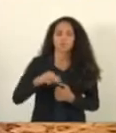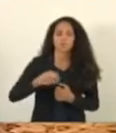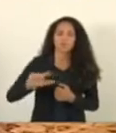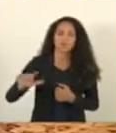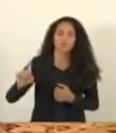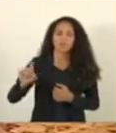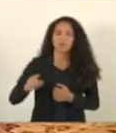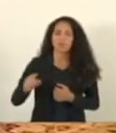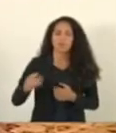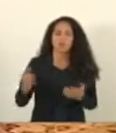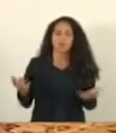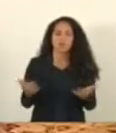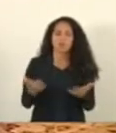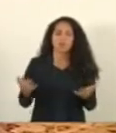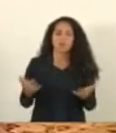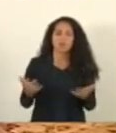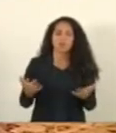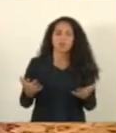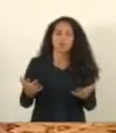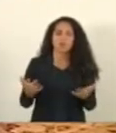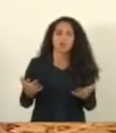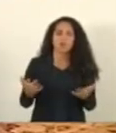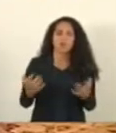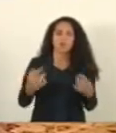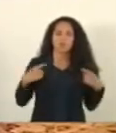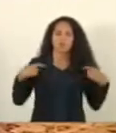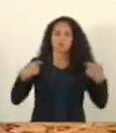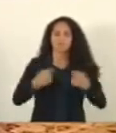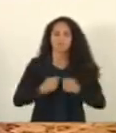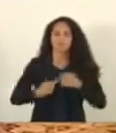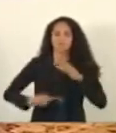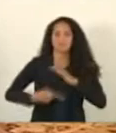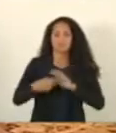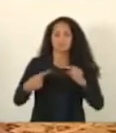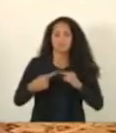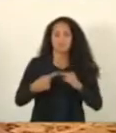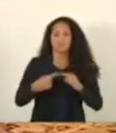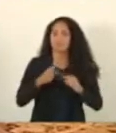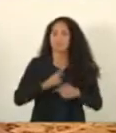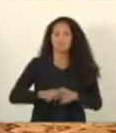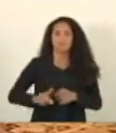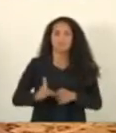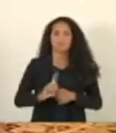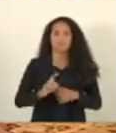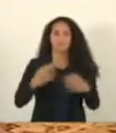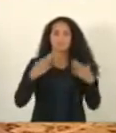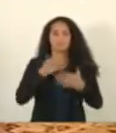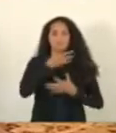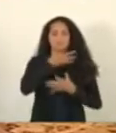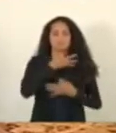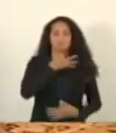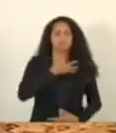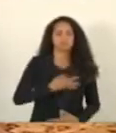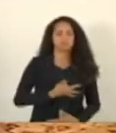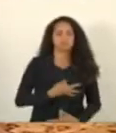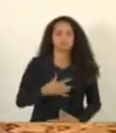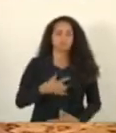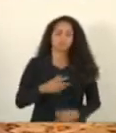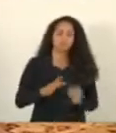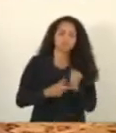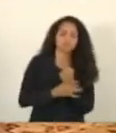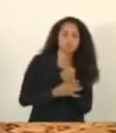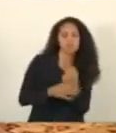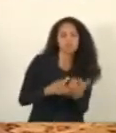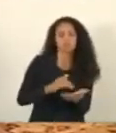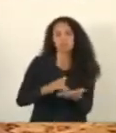agora se recusa até a usar a farda, usa uns ternos sofisticados, tá? Eu sou secretário de Segurança, você